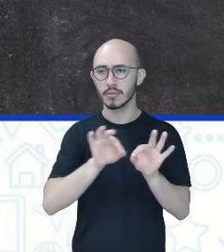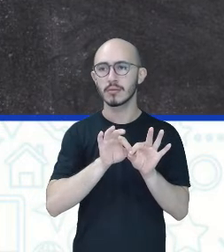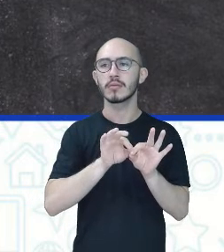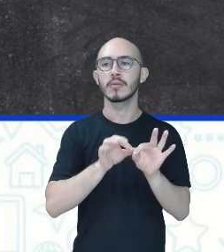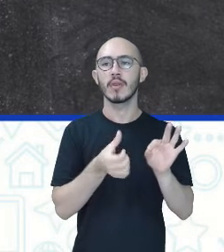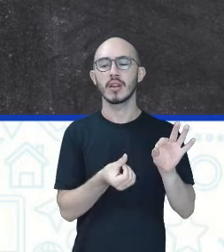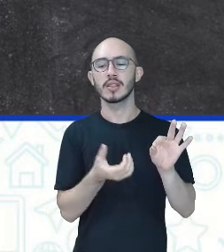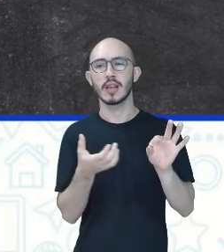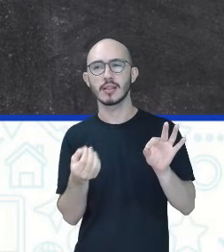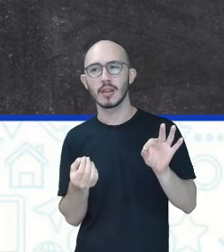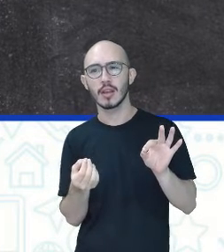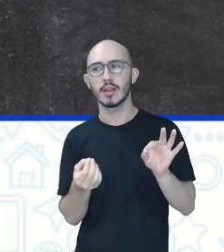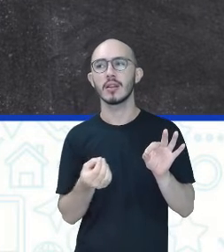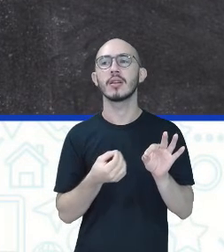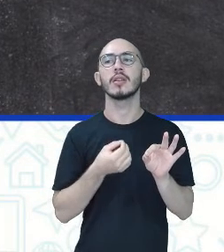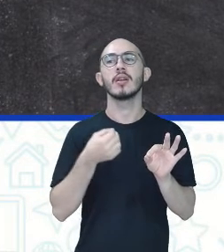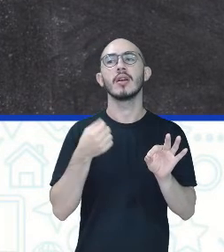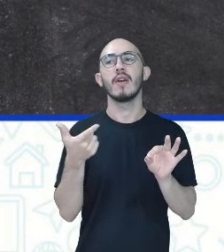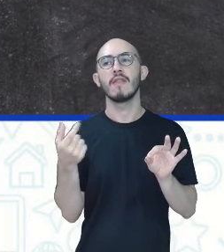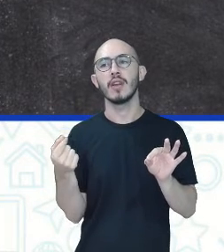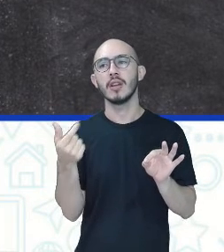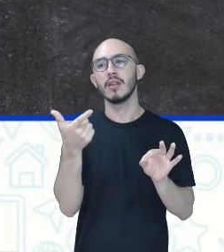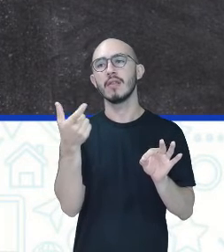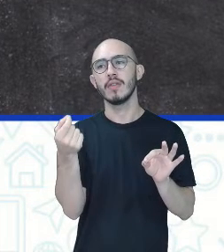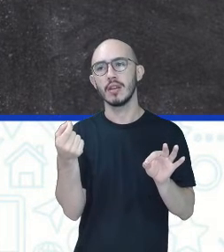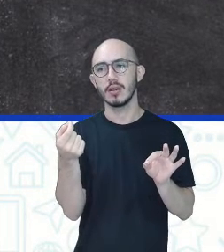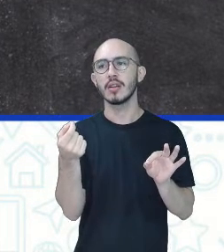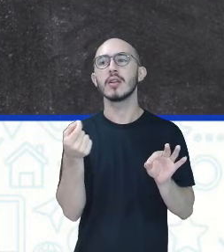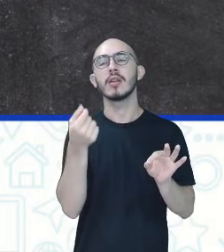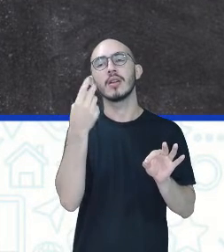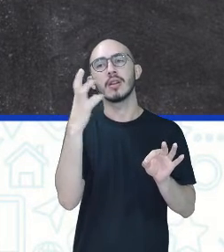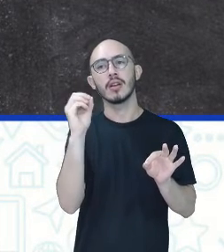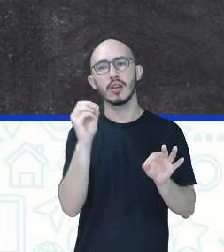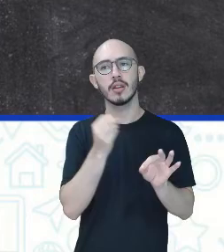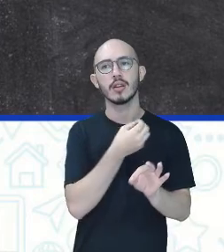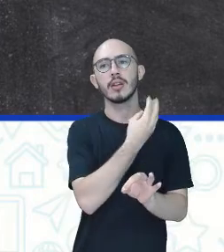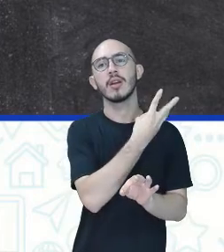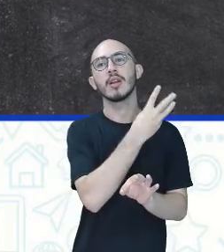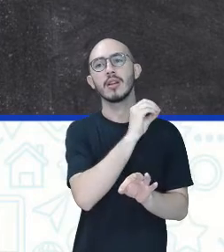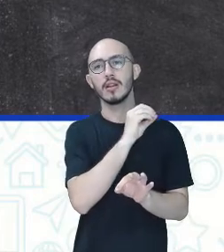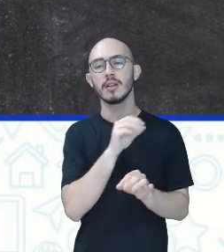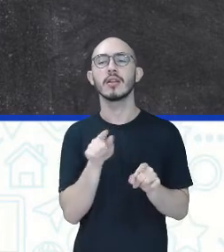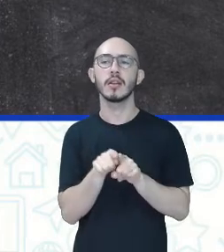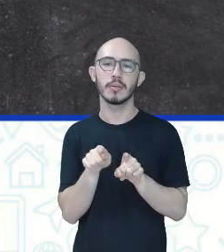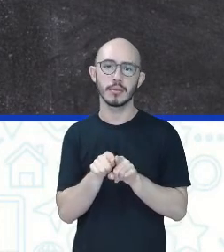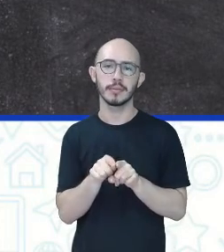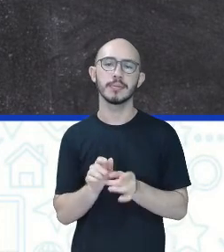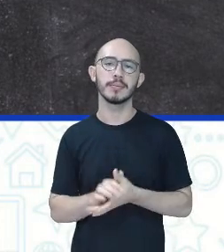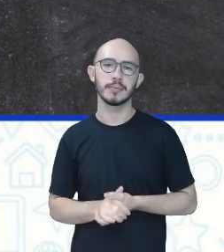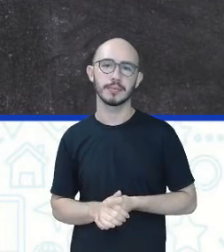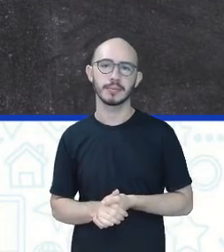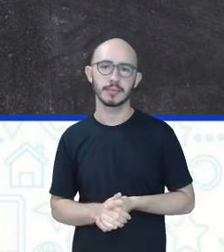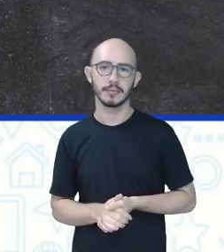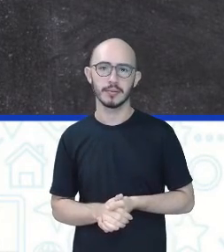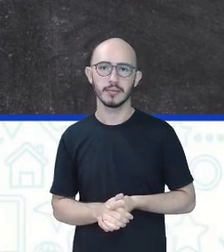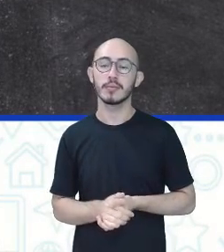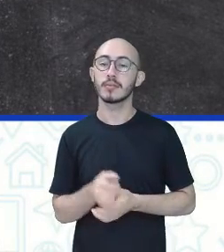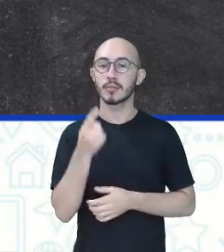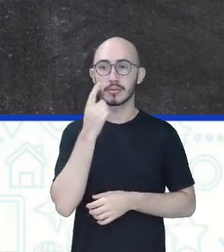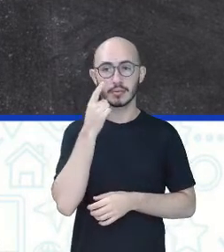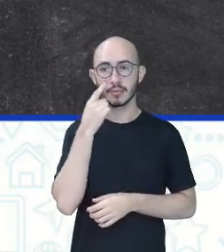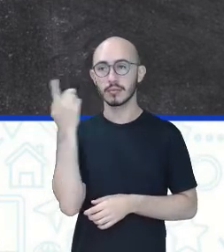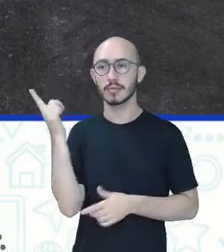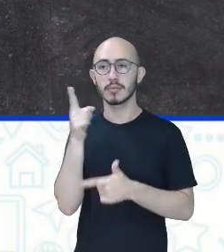ó, 60 centímetros, 20, 20, 30 e o outro lá que é 30 centímetros também. Então, quando a gente fez